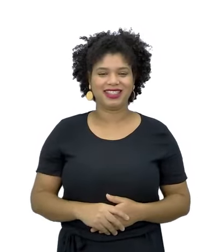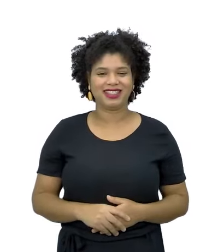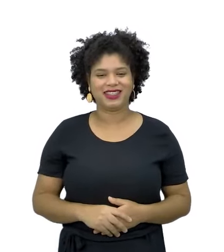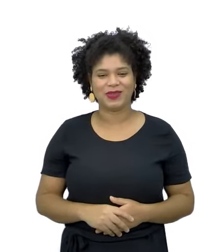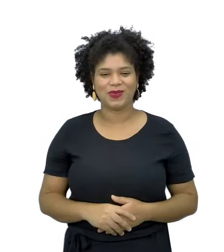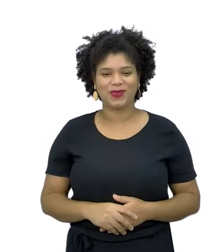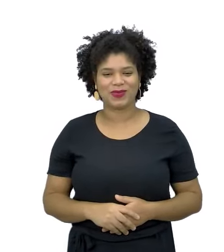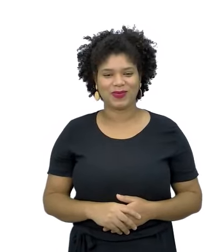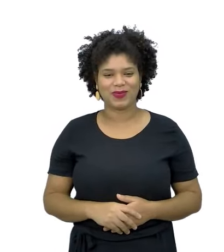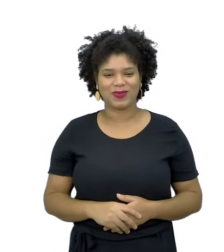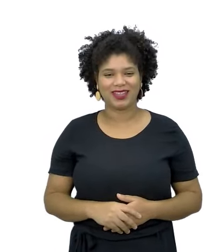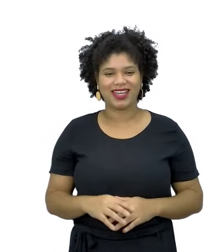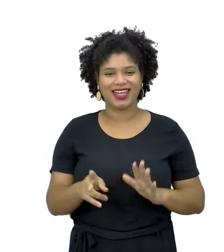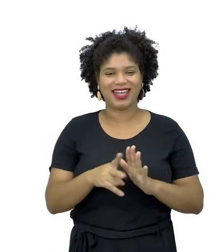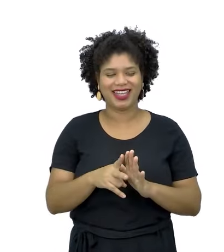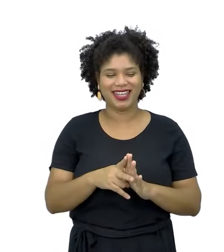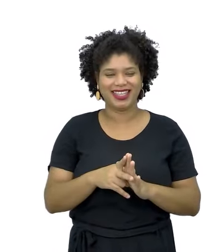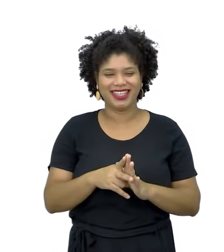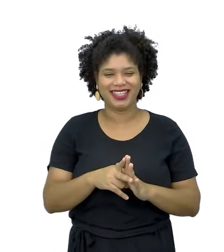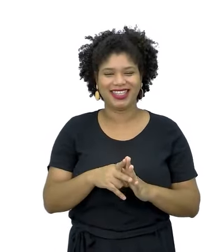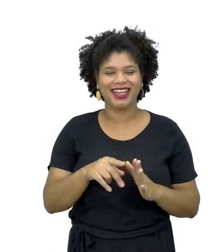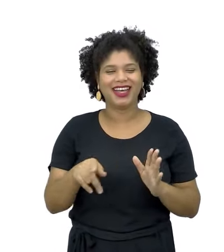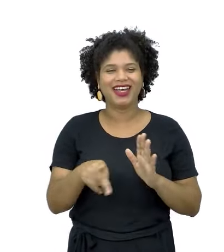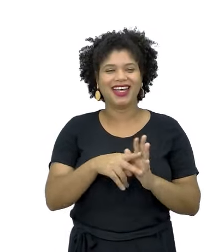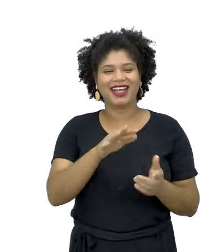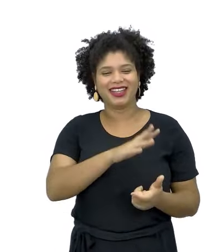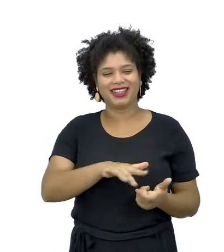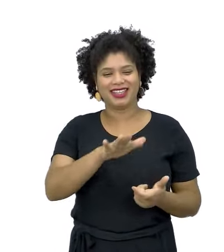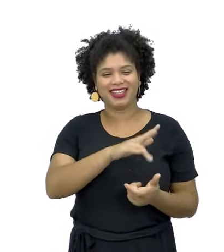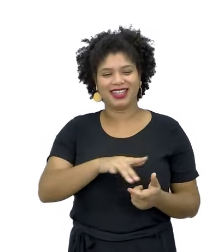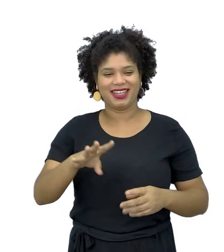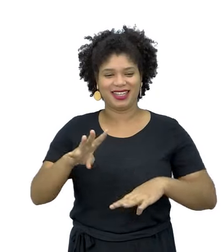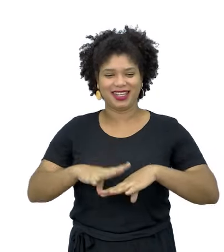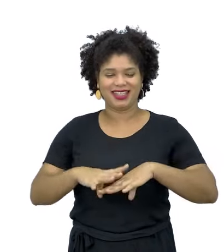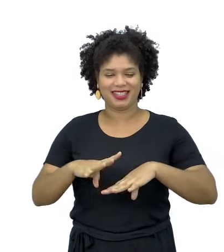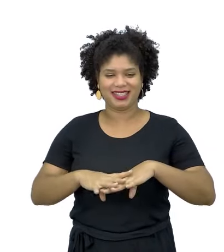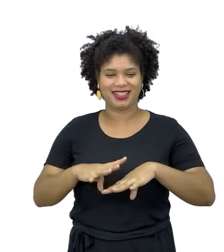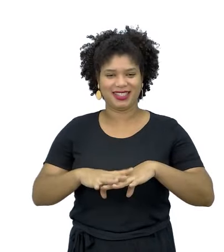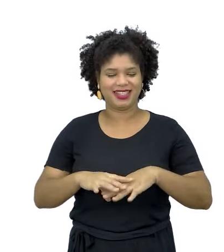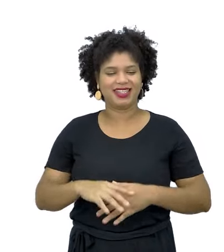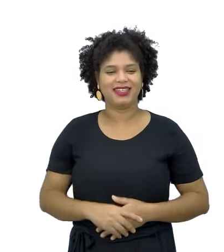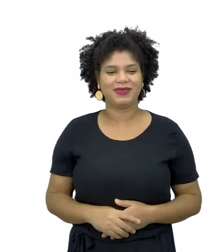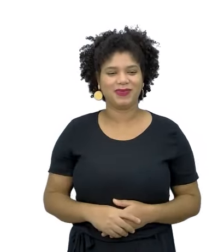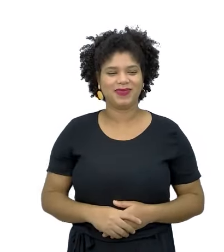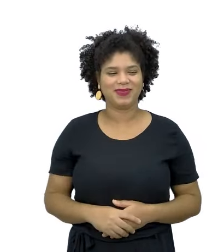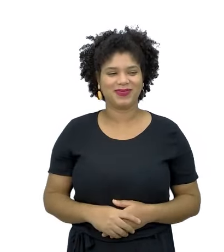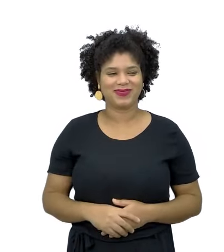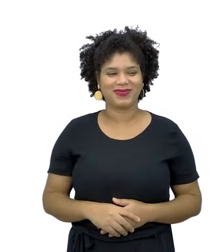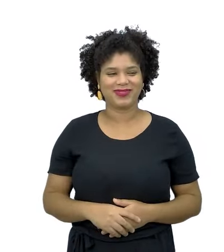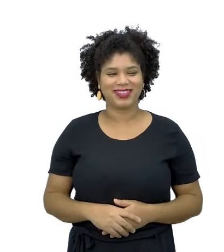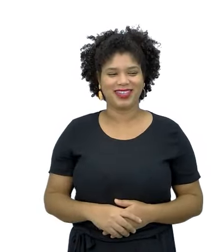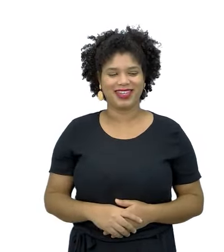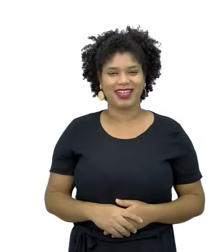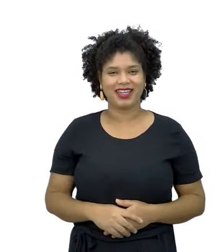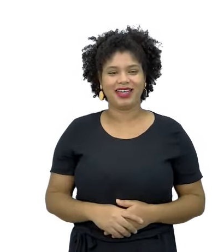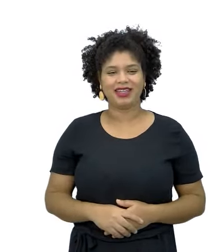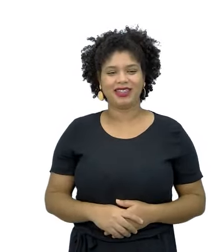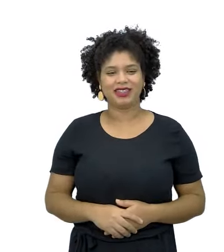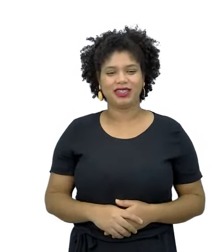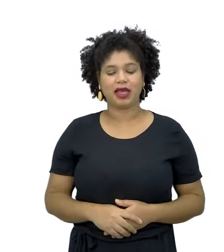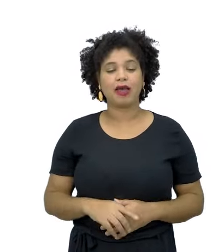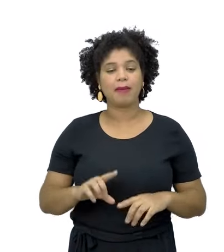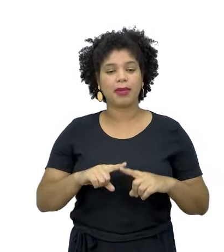Agora, vamos falar um pouquinho dos aspectos de letramento matemático, né? Talvez essa seja a parte